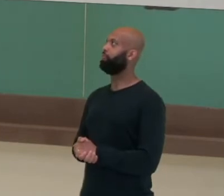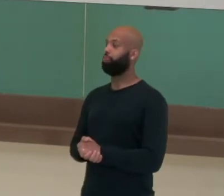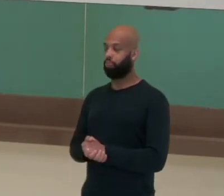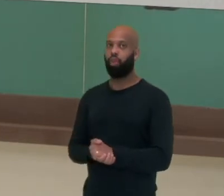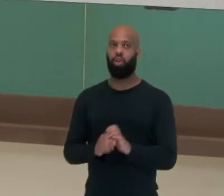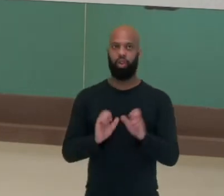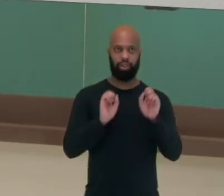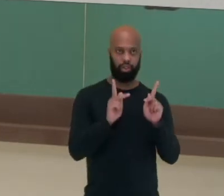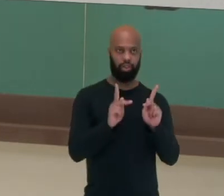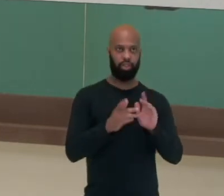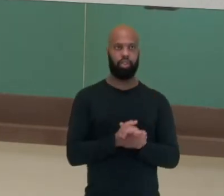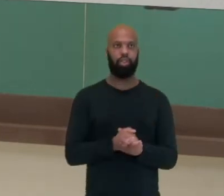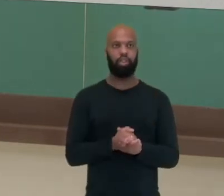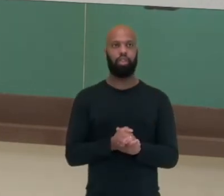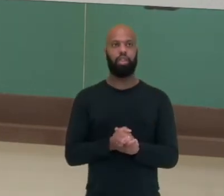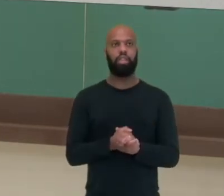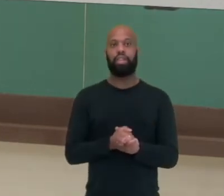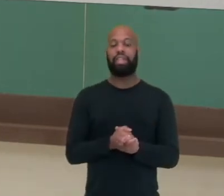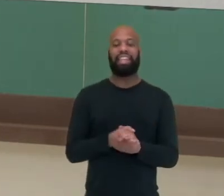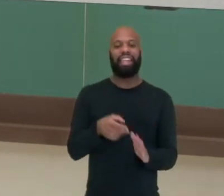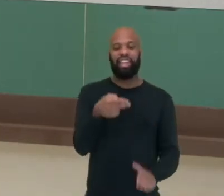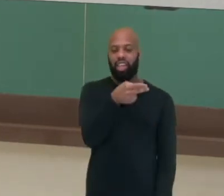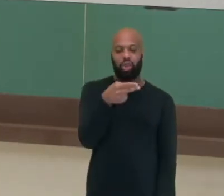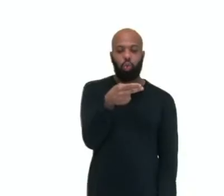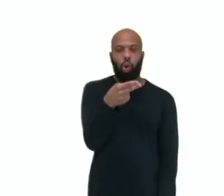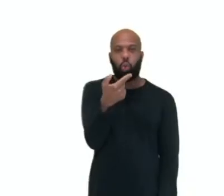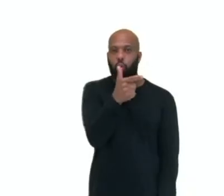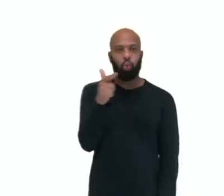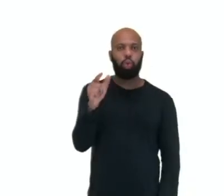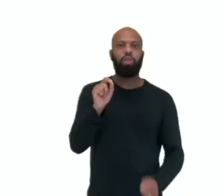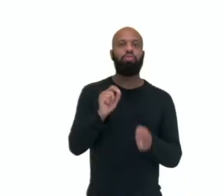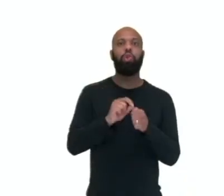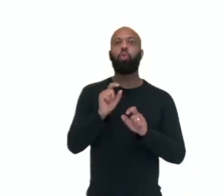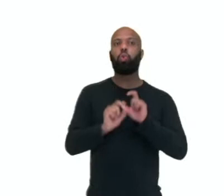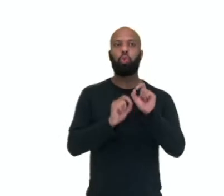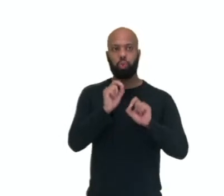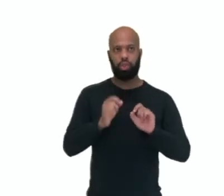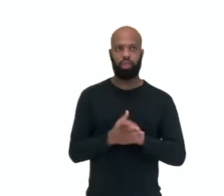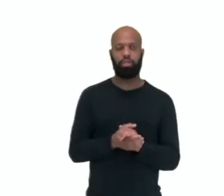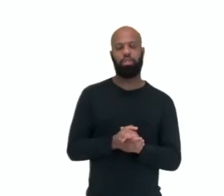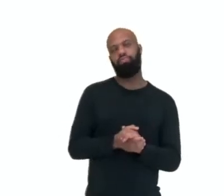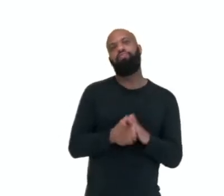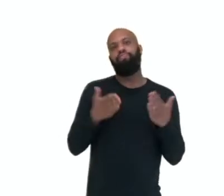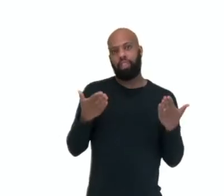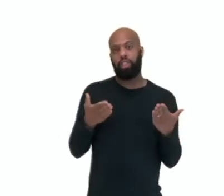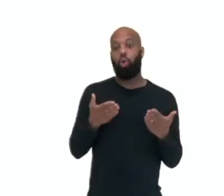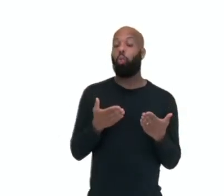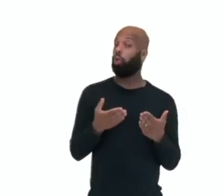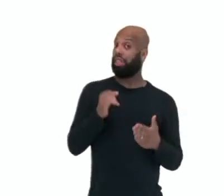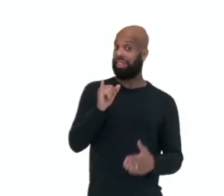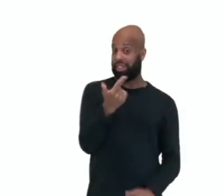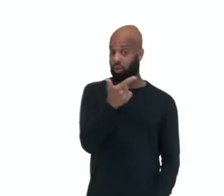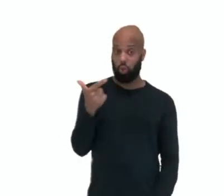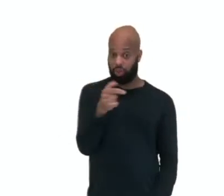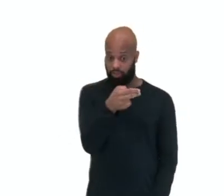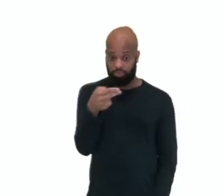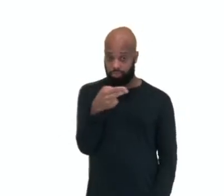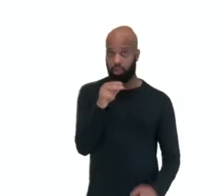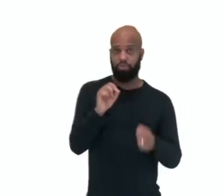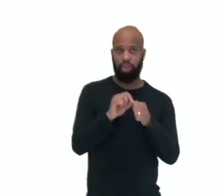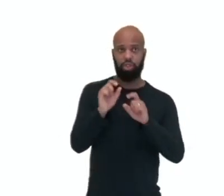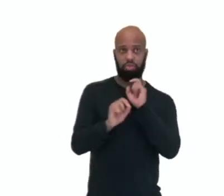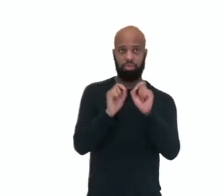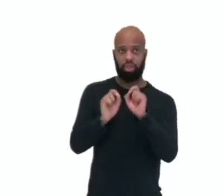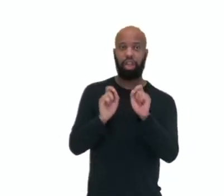igual a 1. Professora, não temos uma igualdade logarítmica. Já sabemos disso, mas sabemos trabalhar também. Nós sabemos que nós